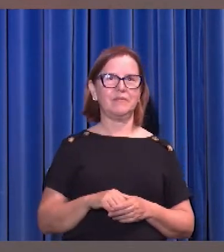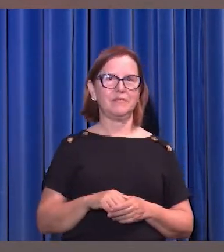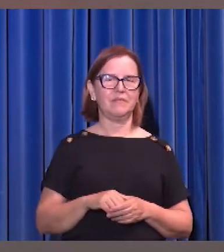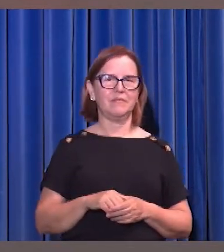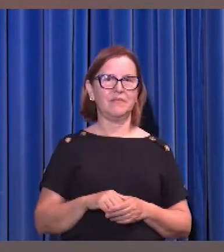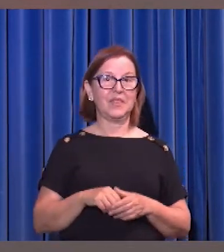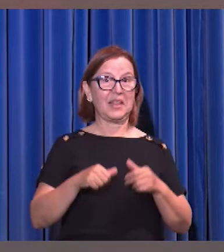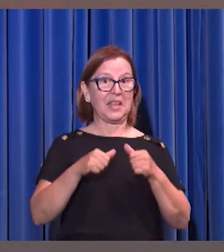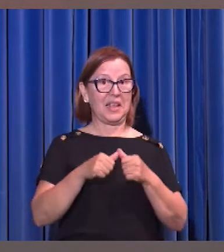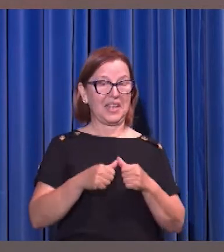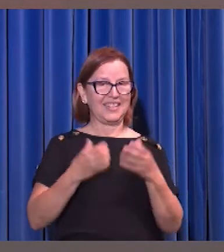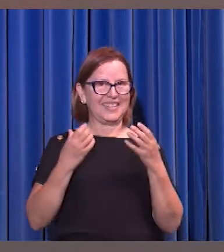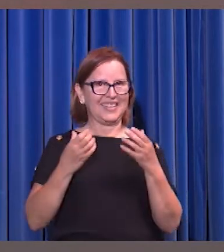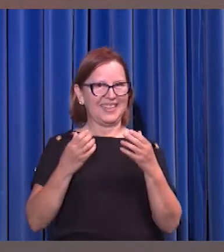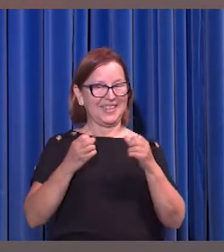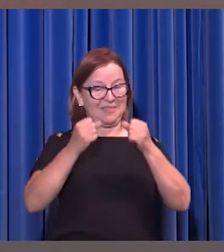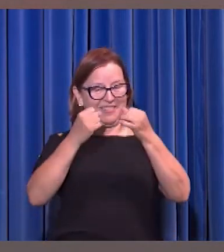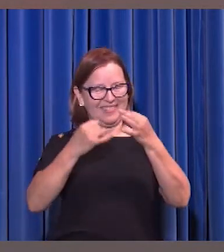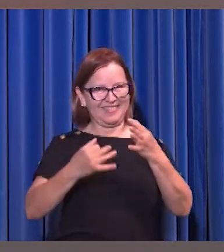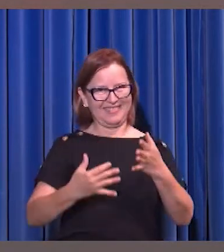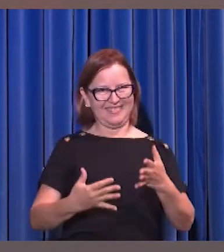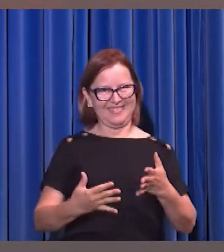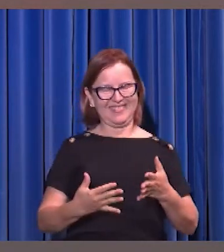é isso que nós estamos querendo dizer aqui.